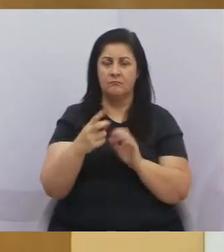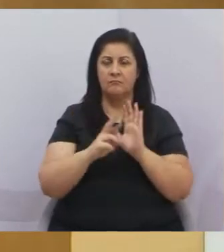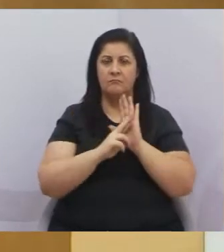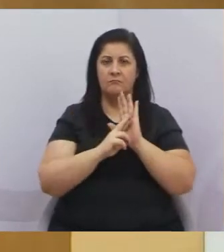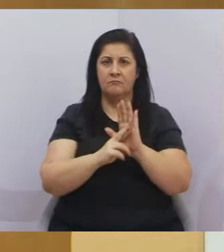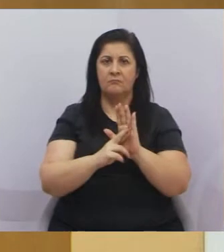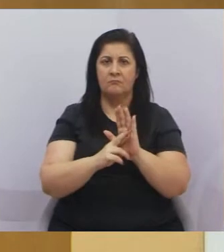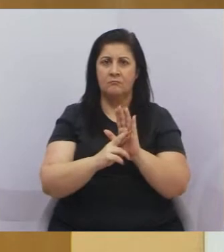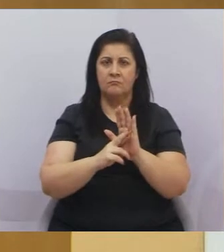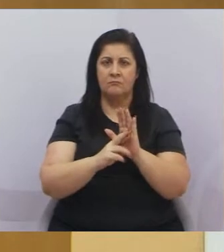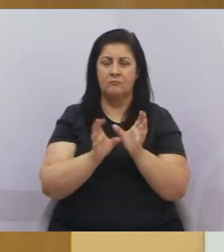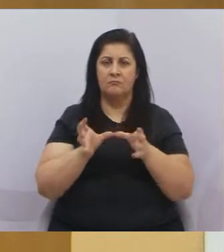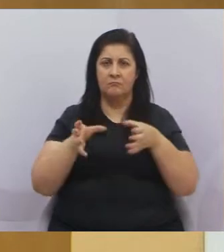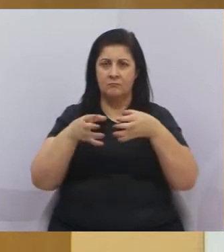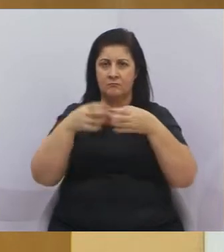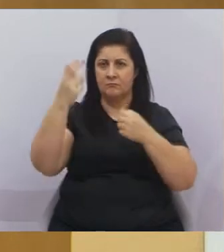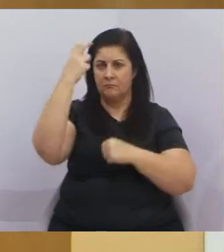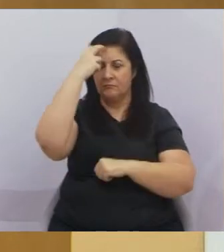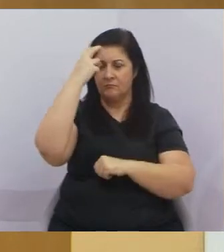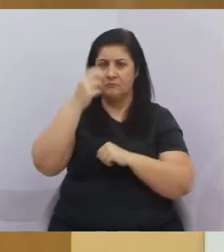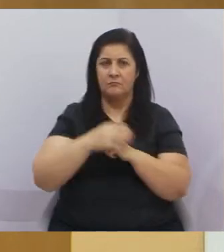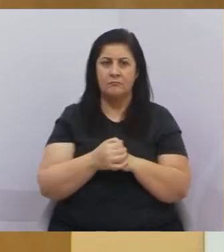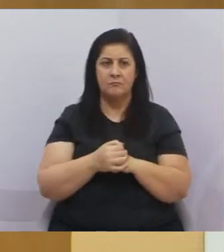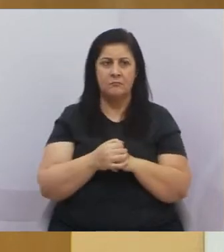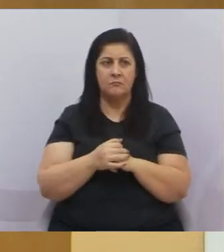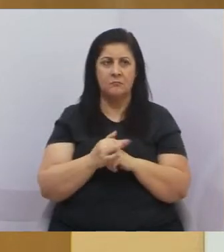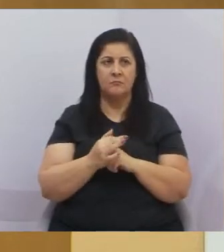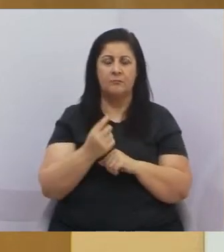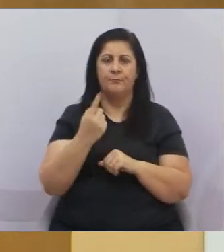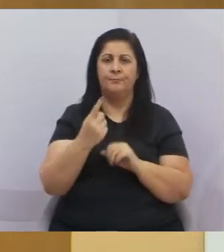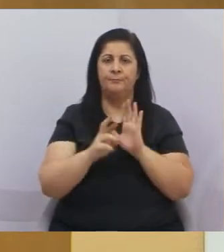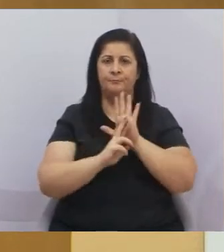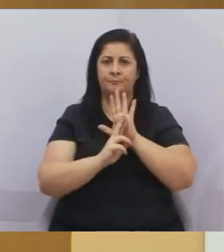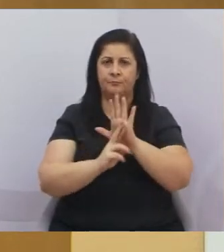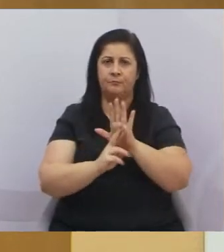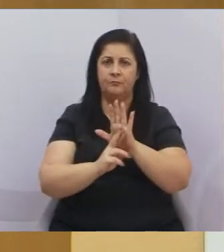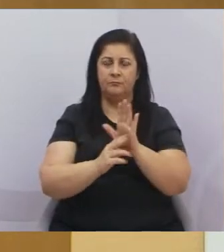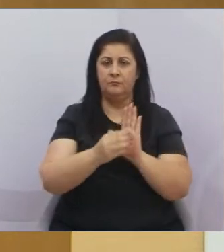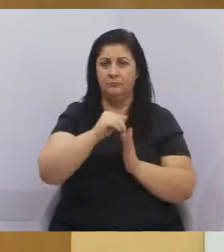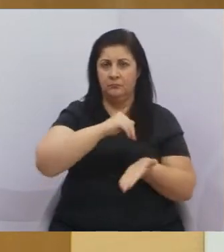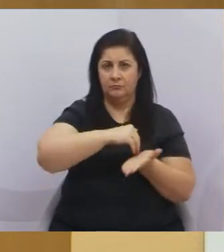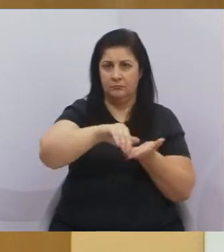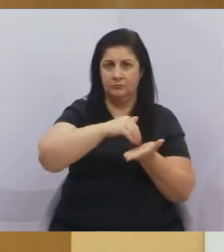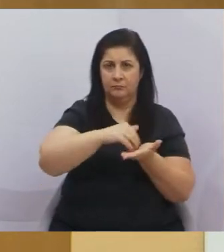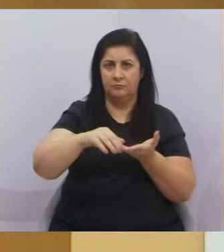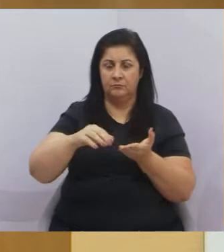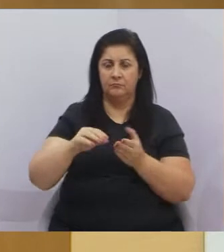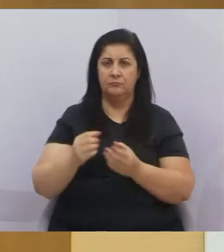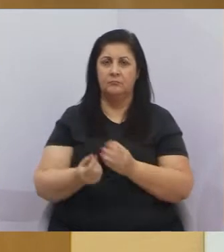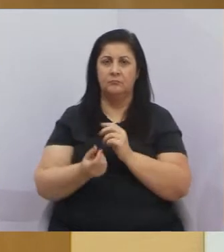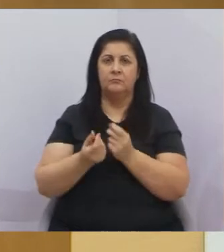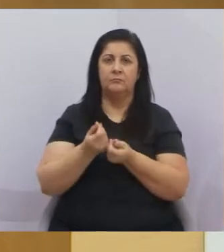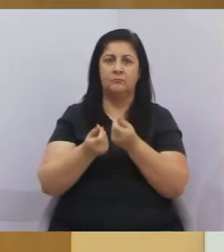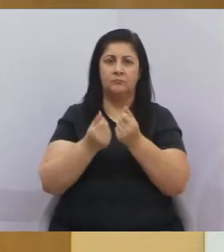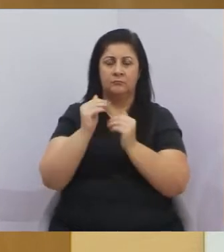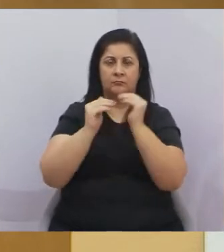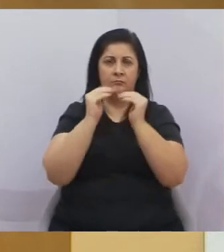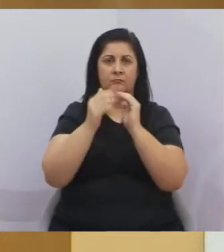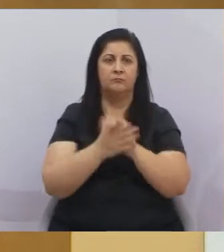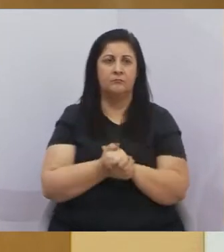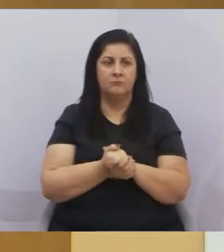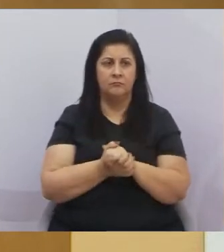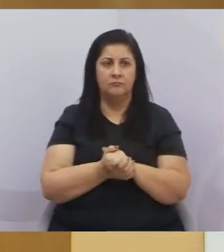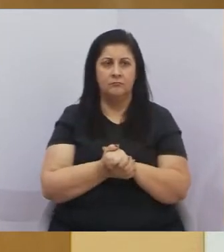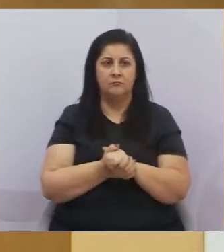do Jacareí. F. Um representante da Secretaria de Desenvolvimento Econômico. Inciso 2. Inciso